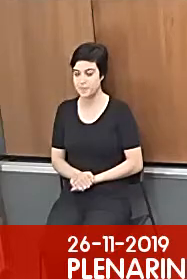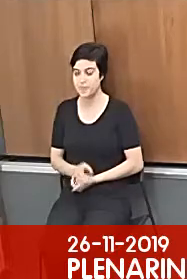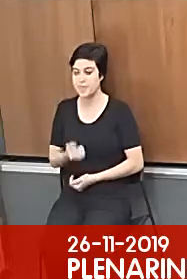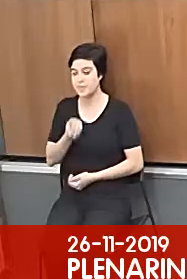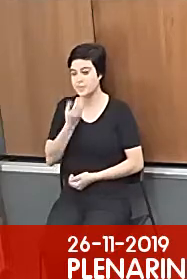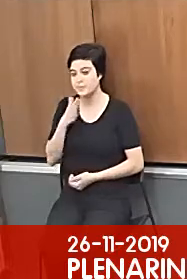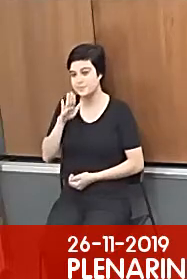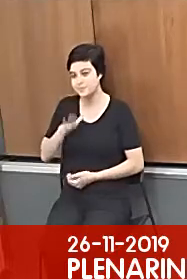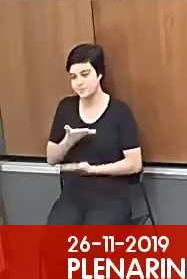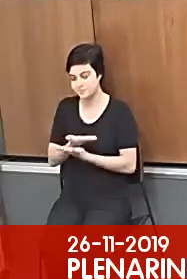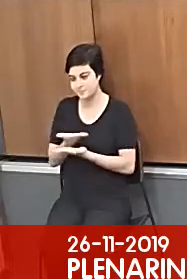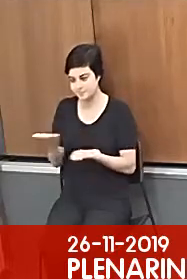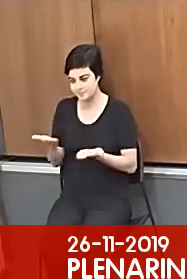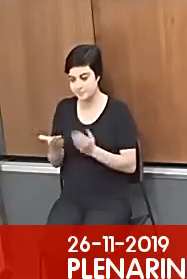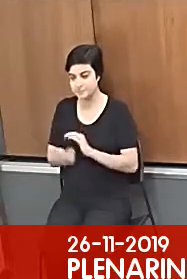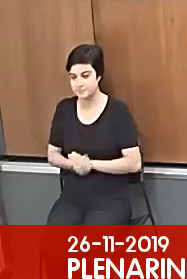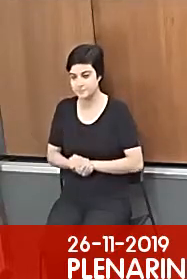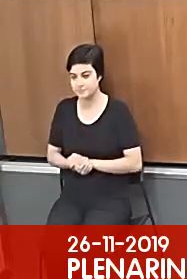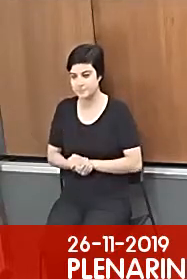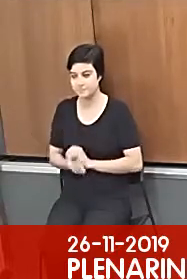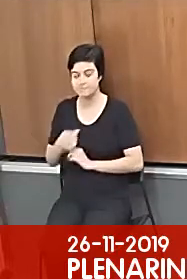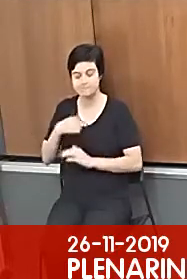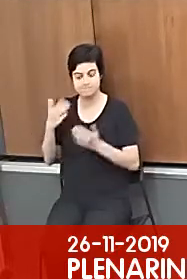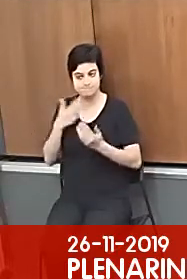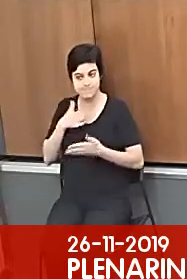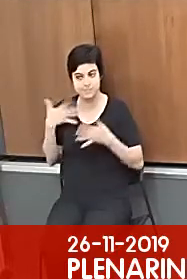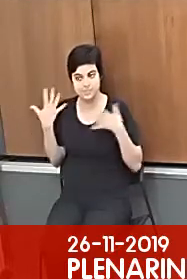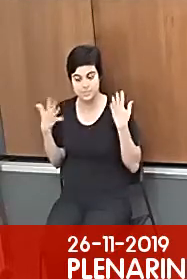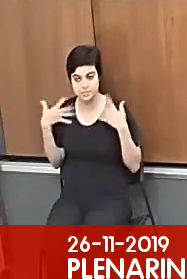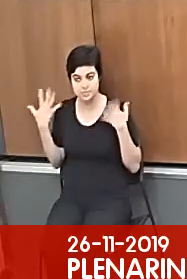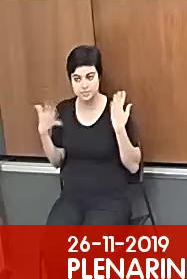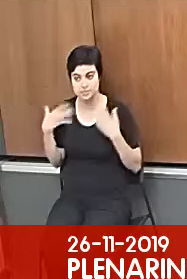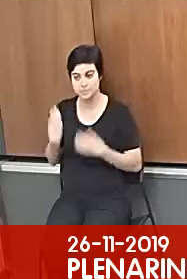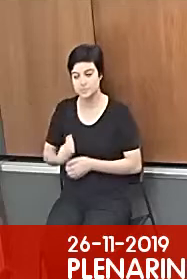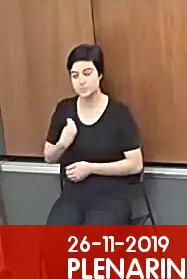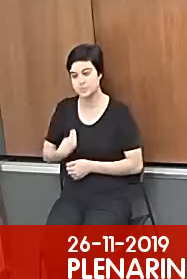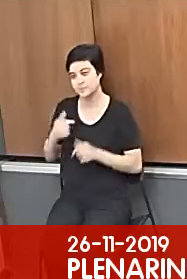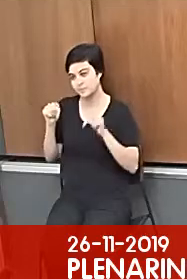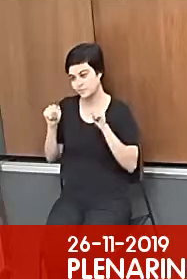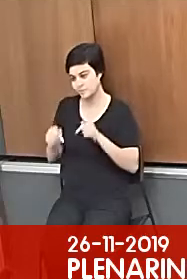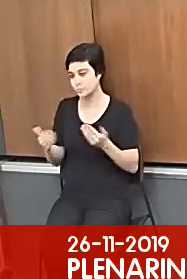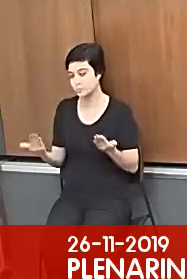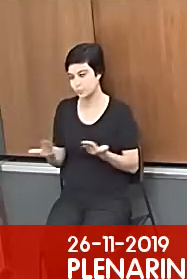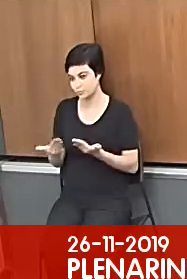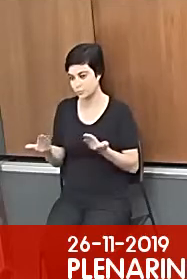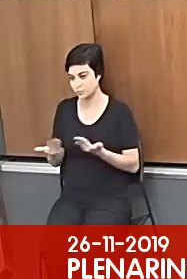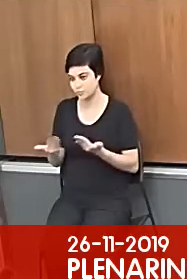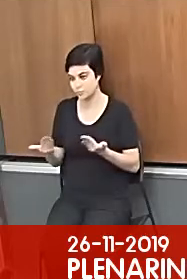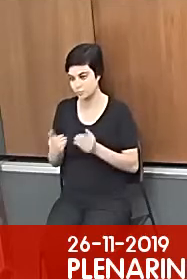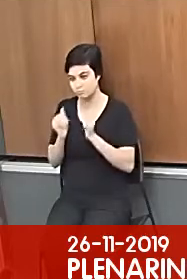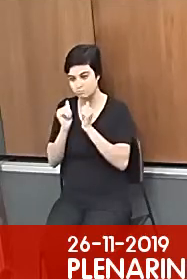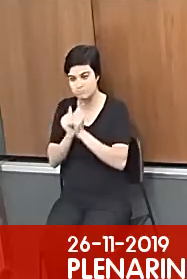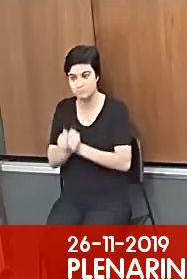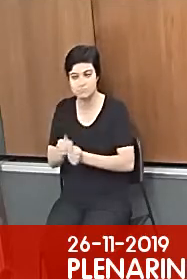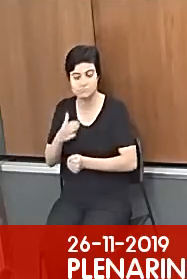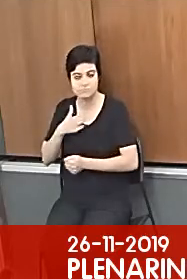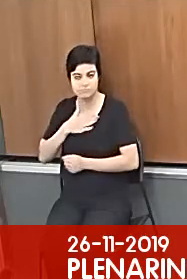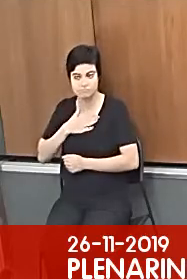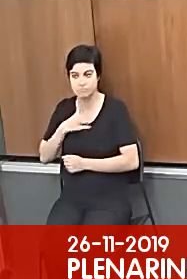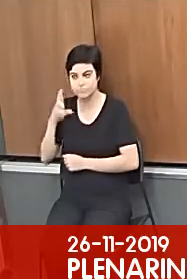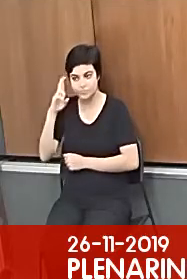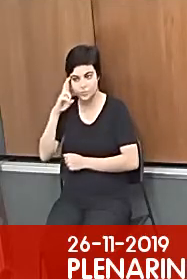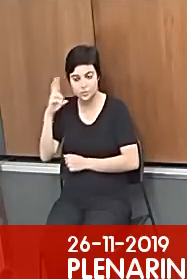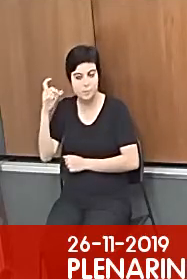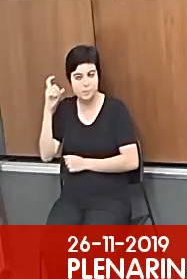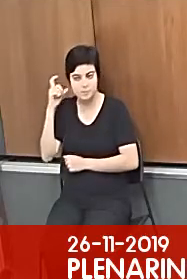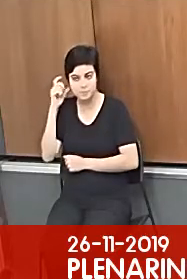Boa tarde a todos. É com muita alegria eu estou aqui participando deste momento com o diretor Marcelo, meu diretor,